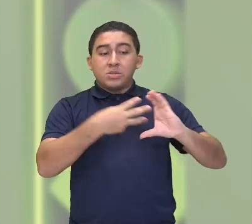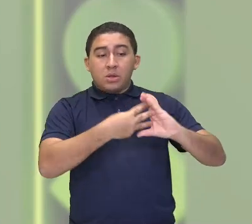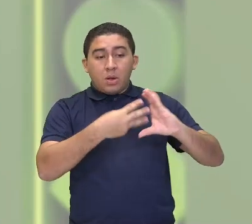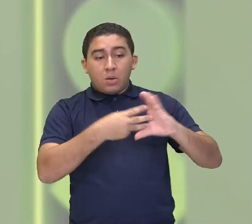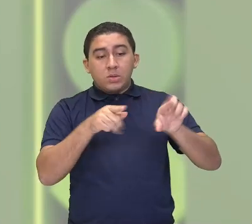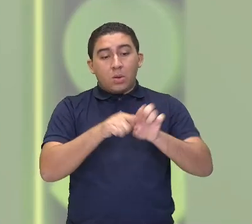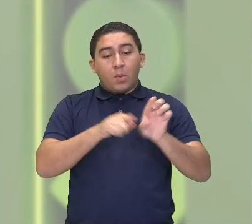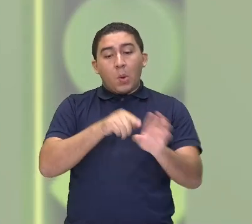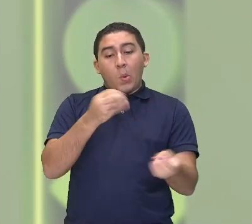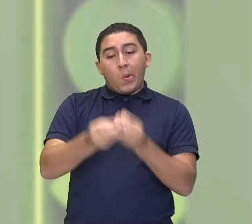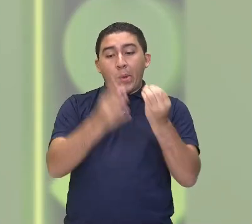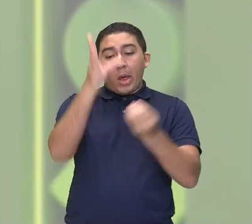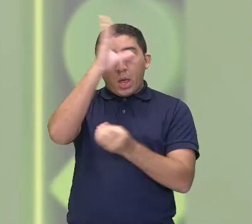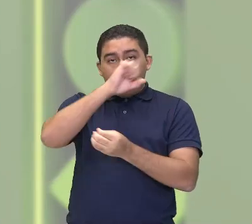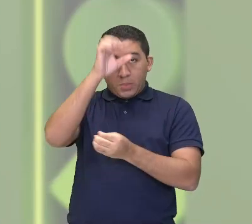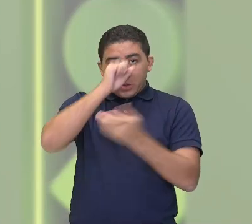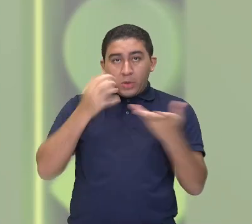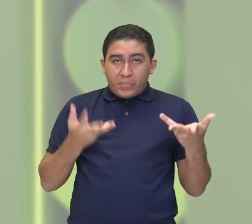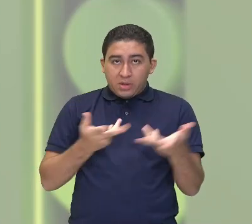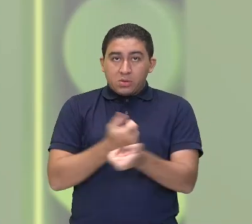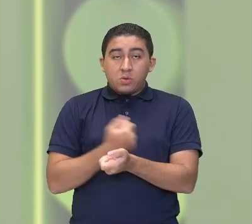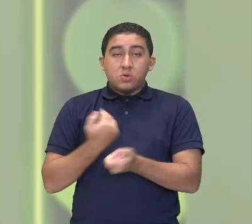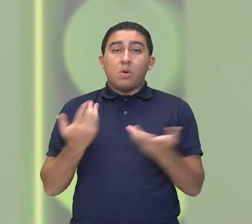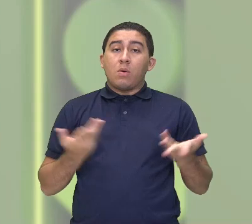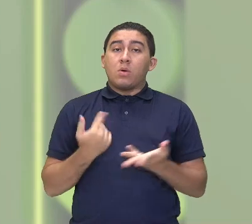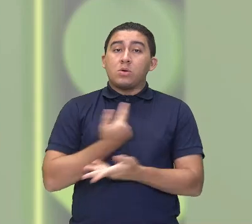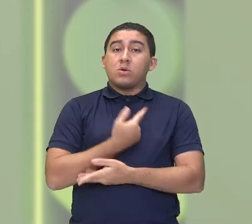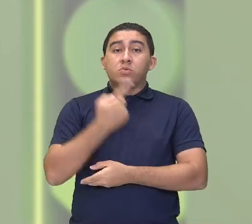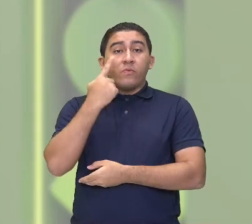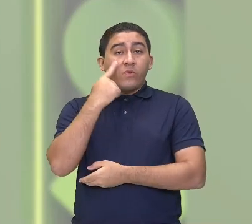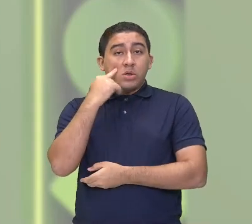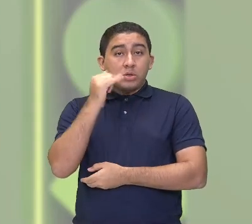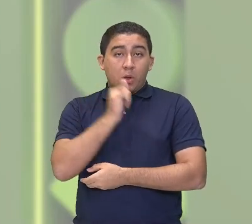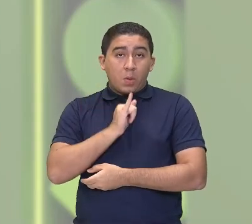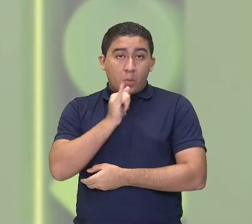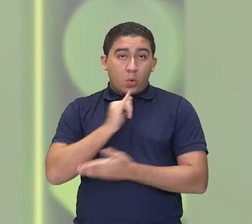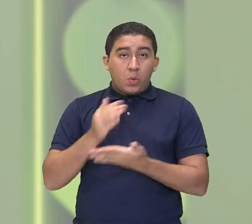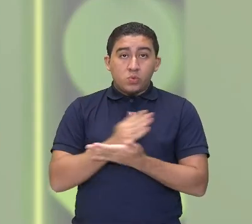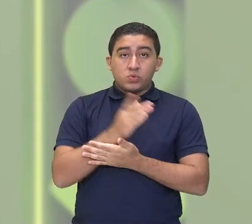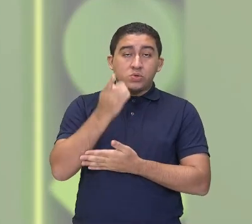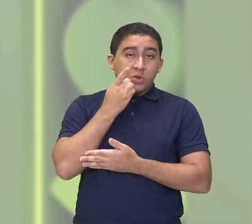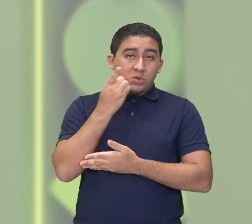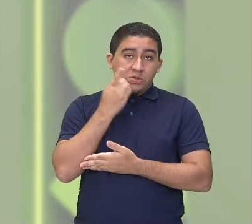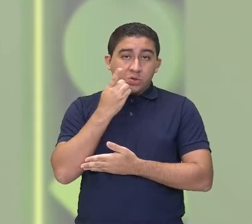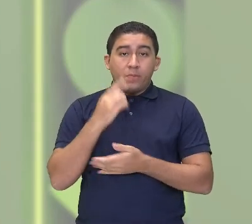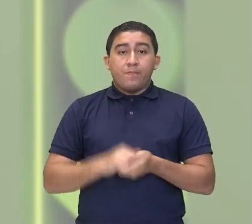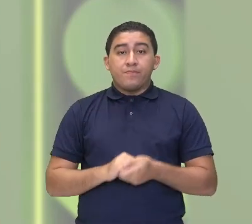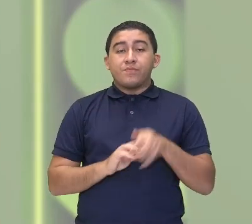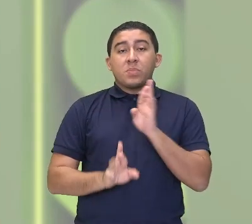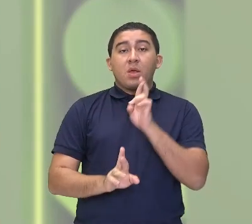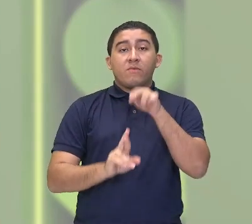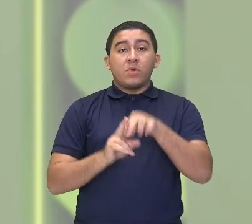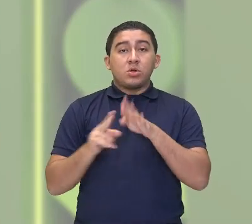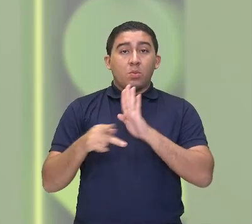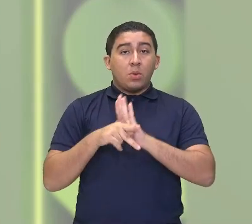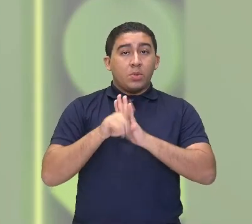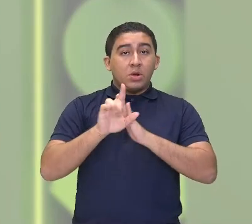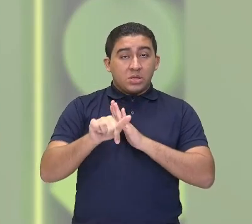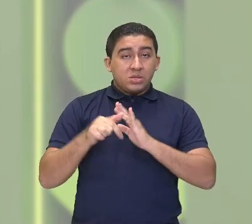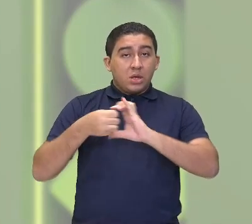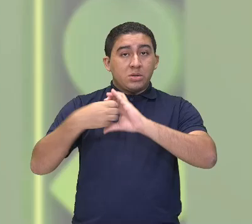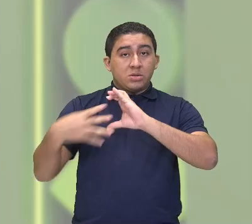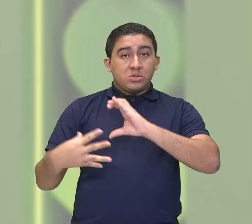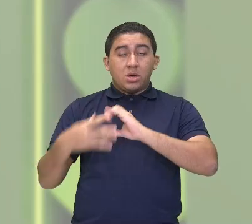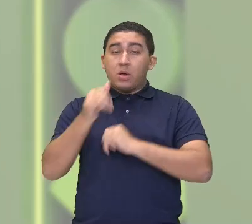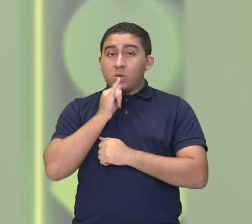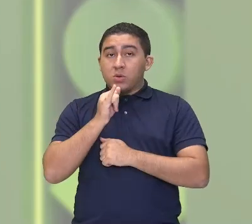do aprendizado, por exemplo. Vamos ver agora alguns exemplos do dia a dia, né, sobre a plasticidade neural. Então vamos citar alguns